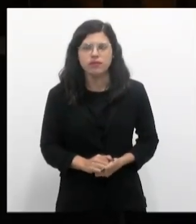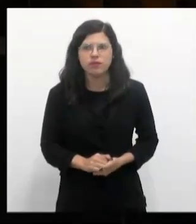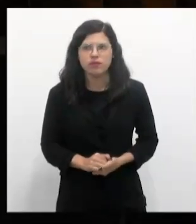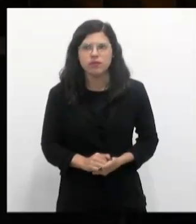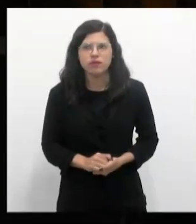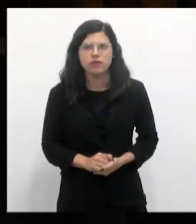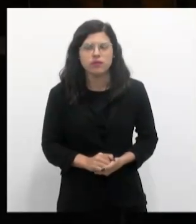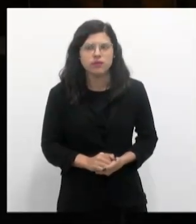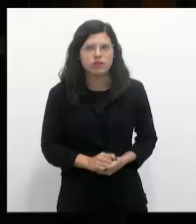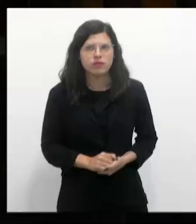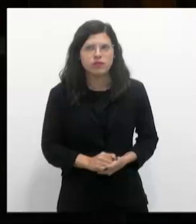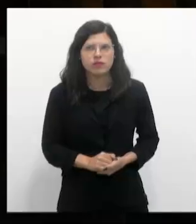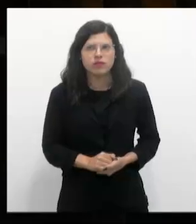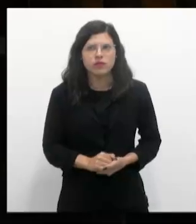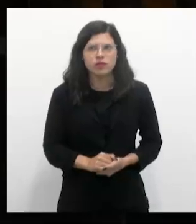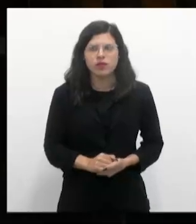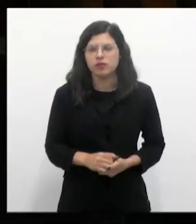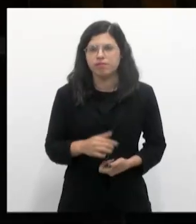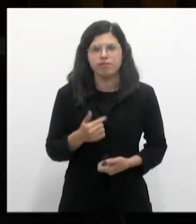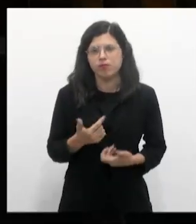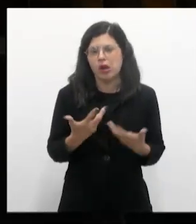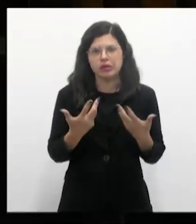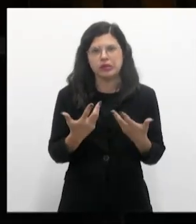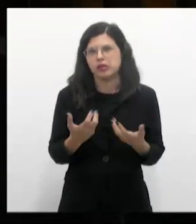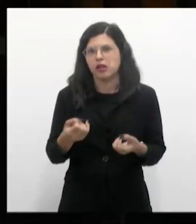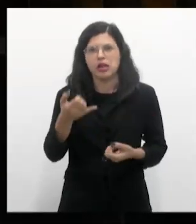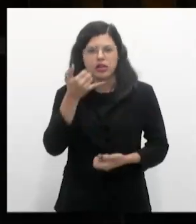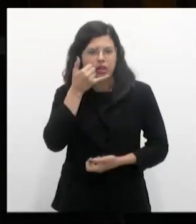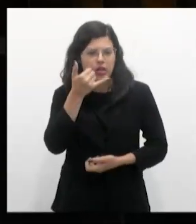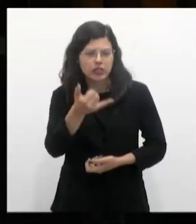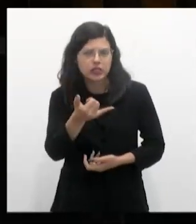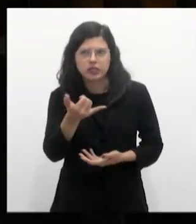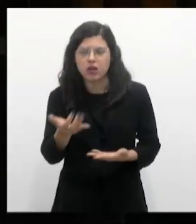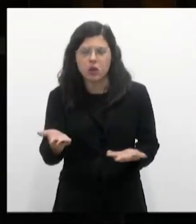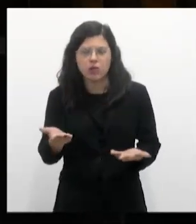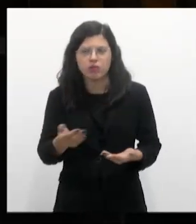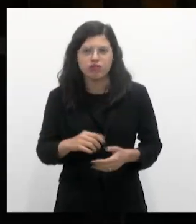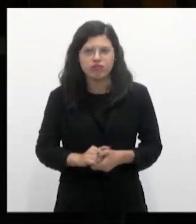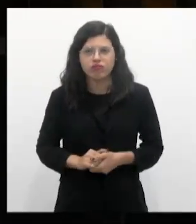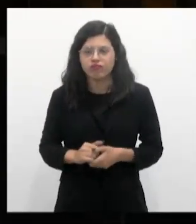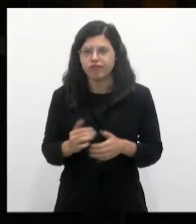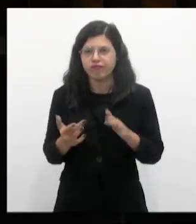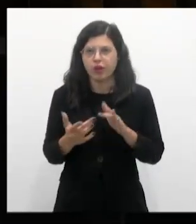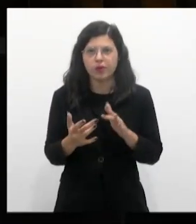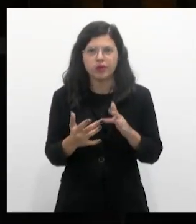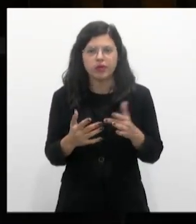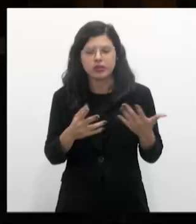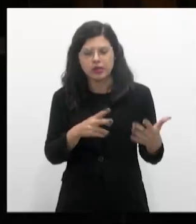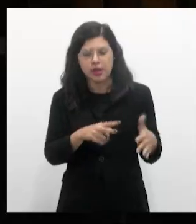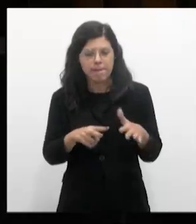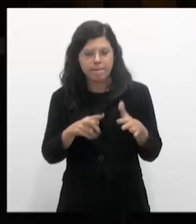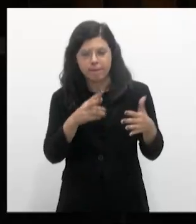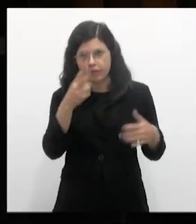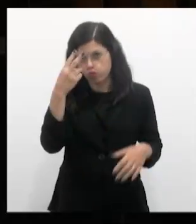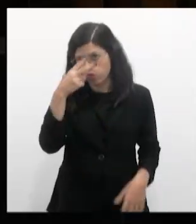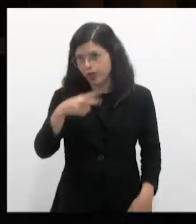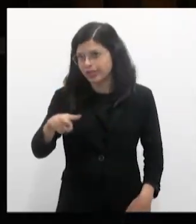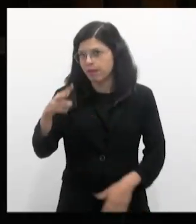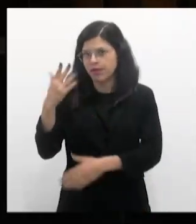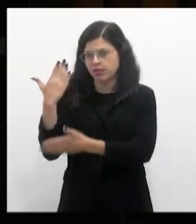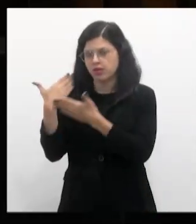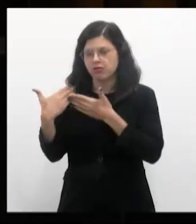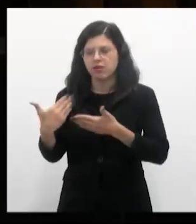o não retorno das minhas ligações, tendo em vista que na semana retrasada nós